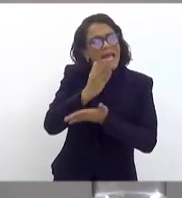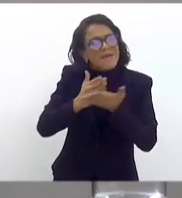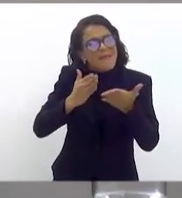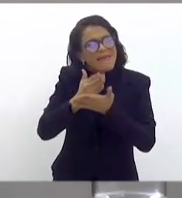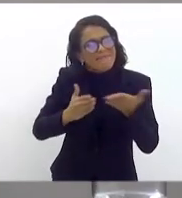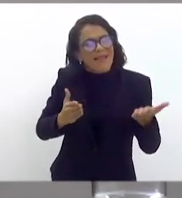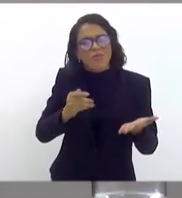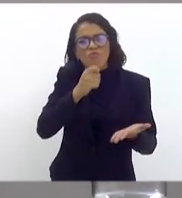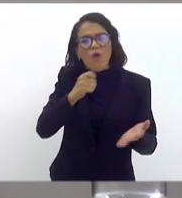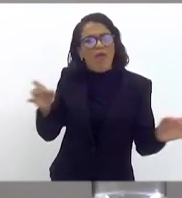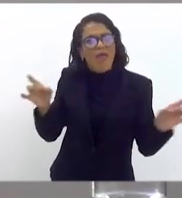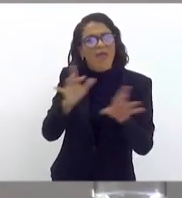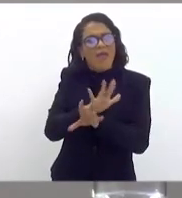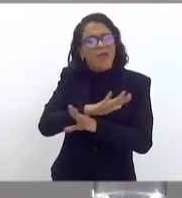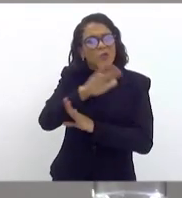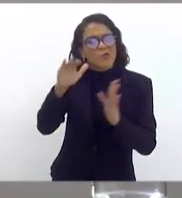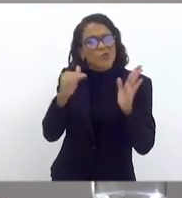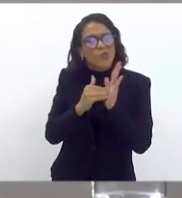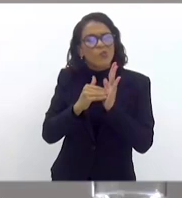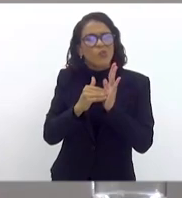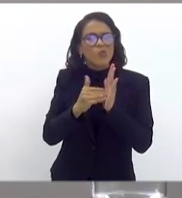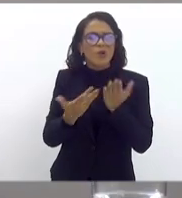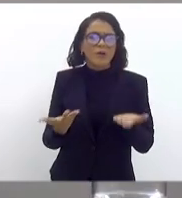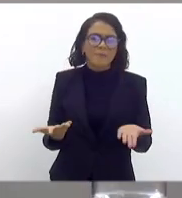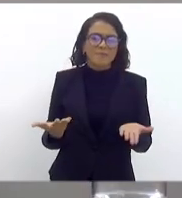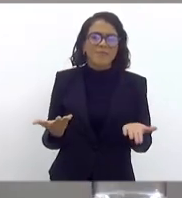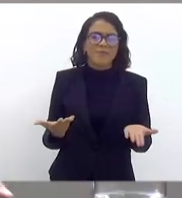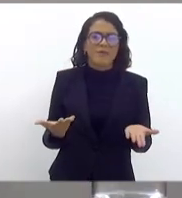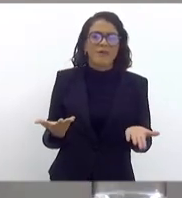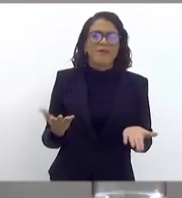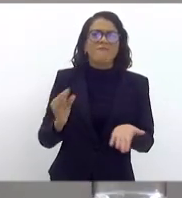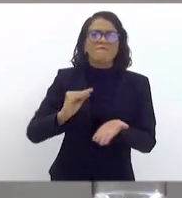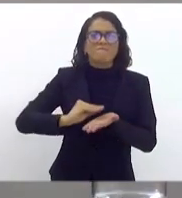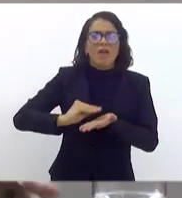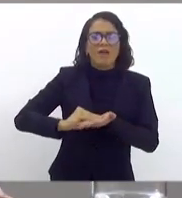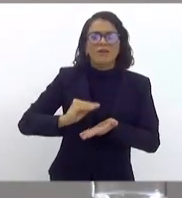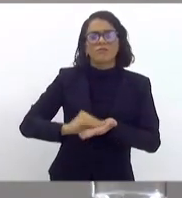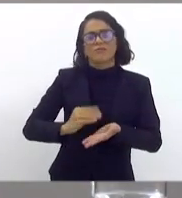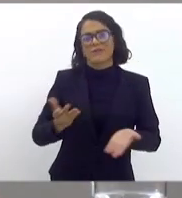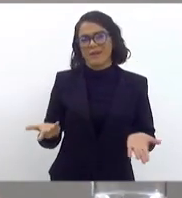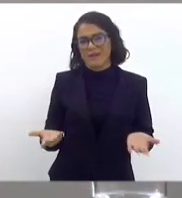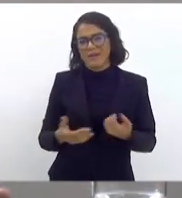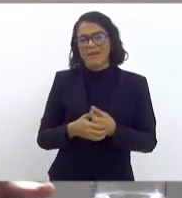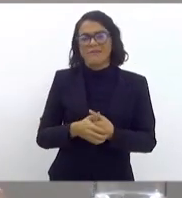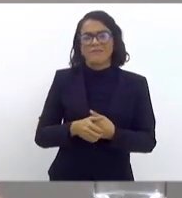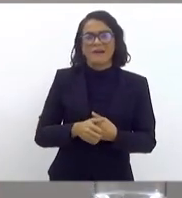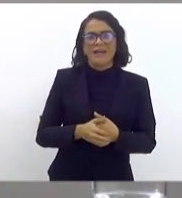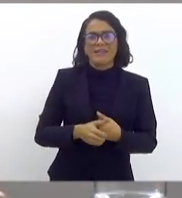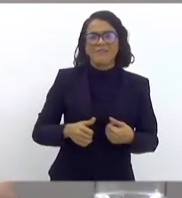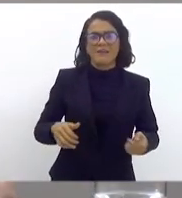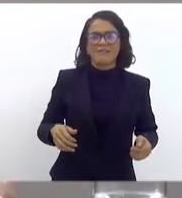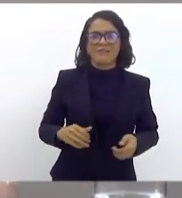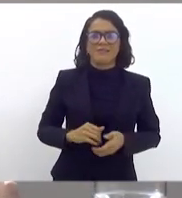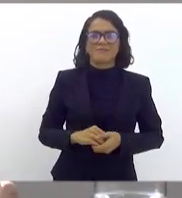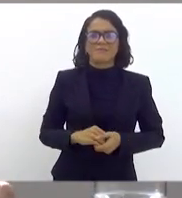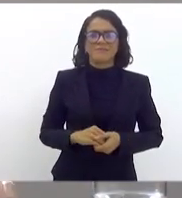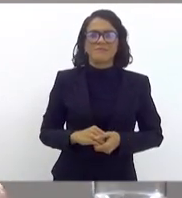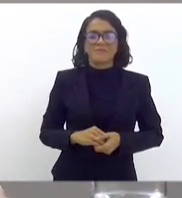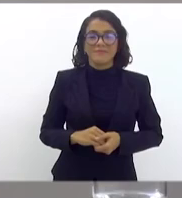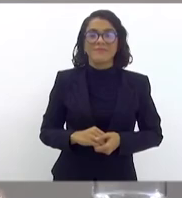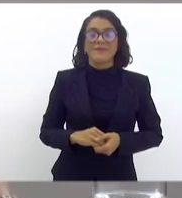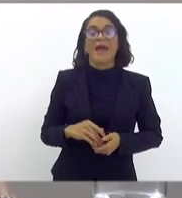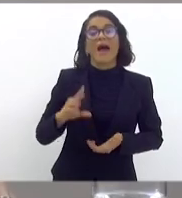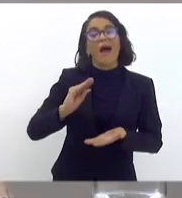onde se certificar ou não recebeu todas as informações possíveis, é aí que me preocupa. Então,